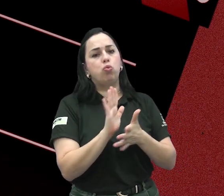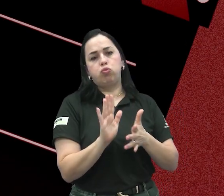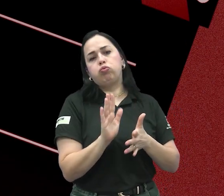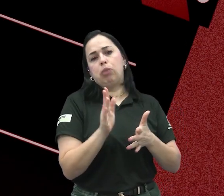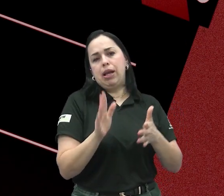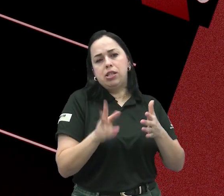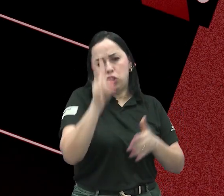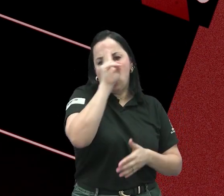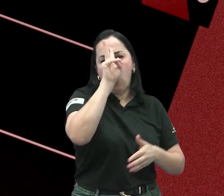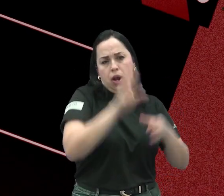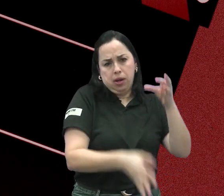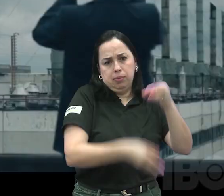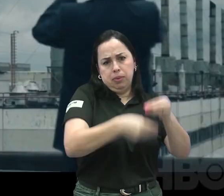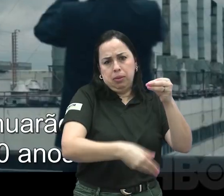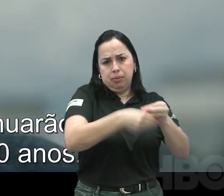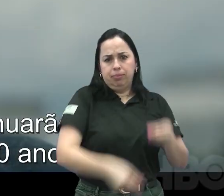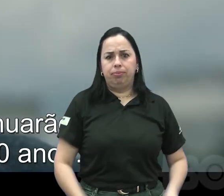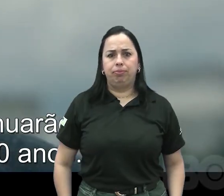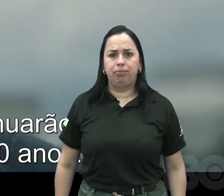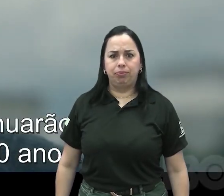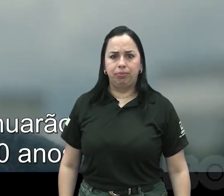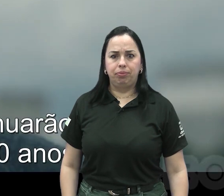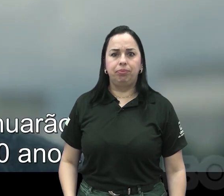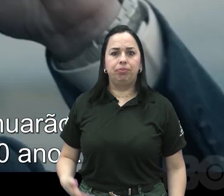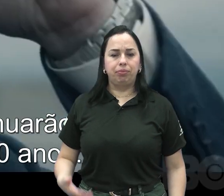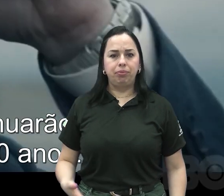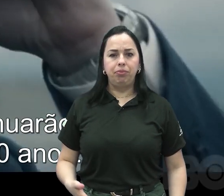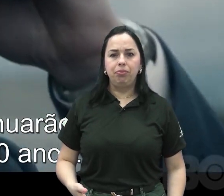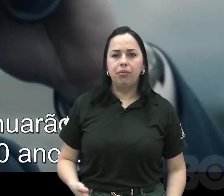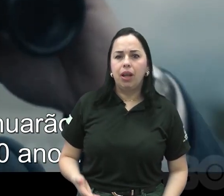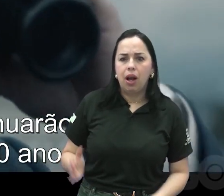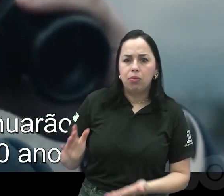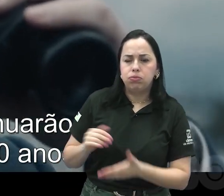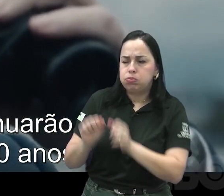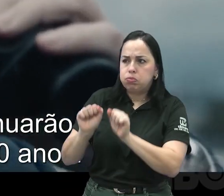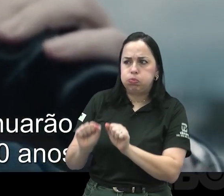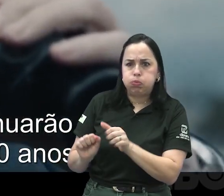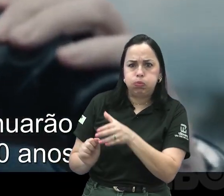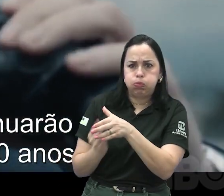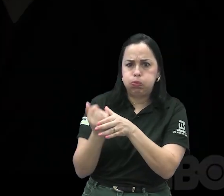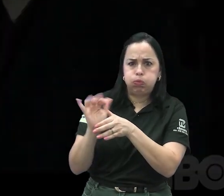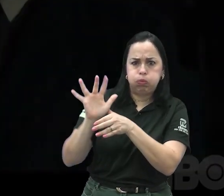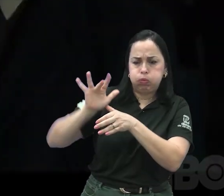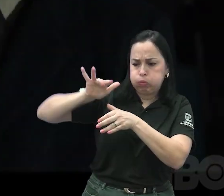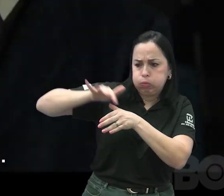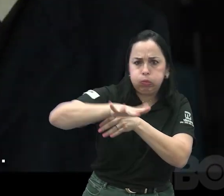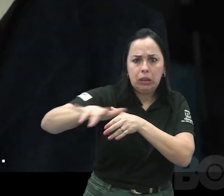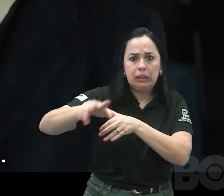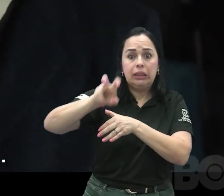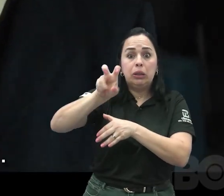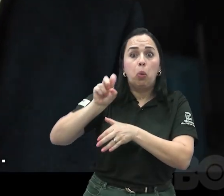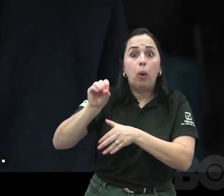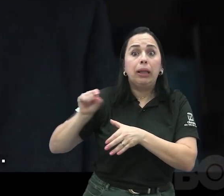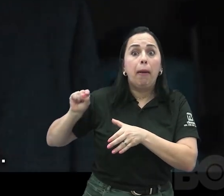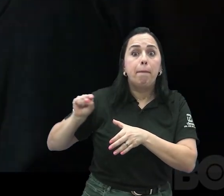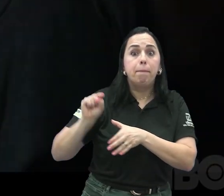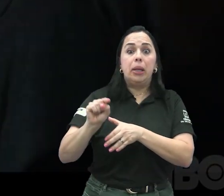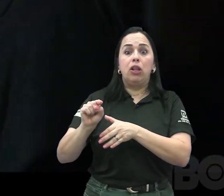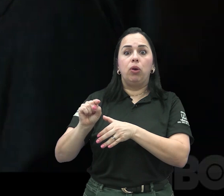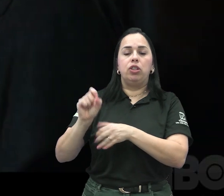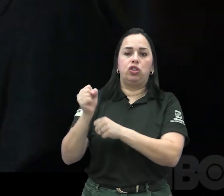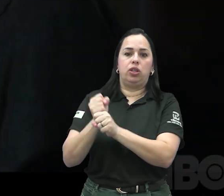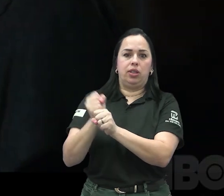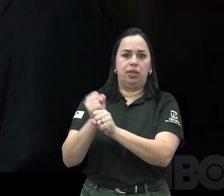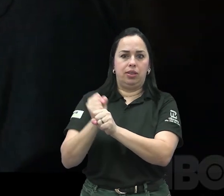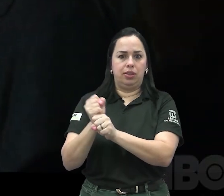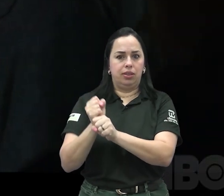foram acrescentados à trama. Some of them will not stop firing for 50,000 years. Tell me how to put it out. You